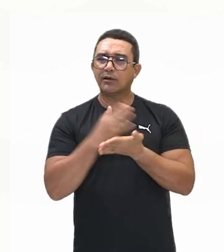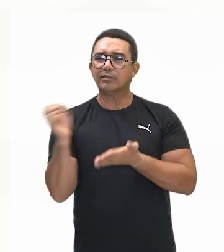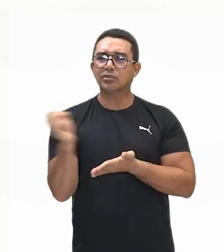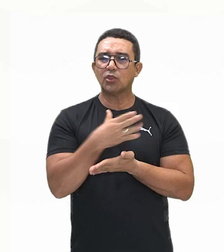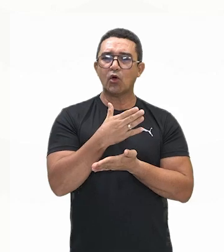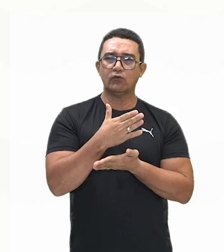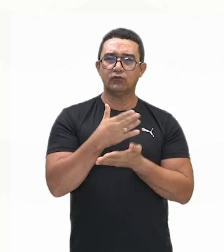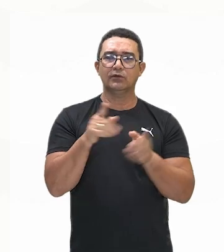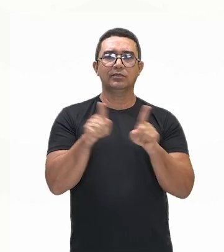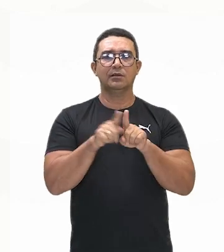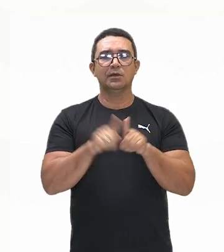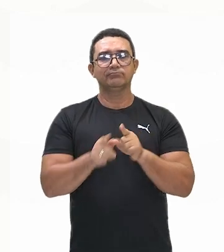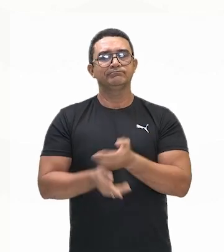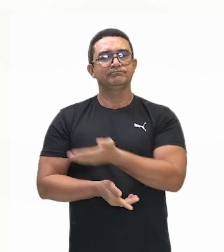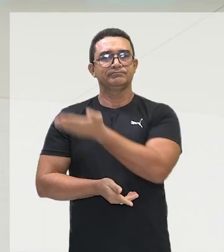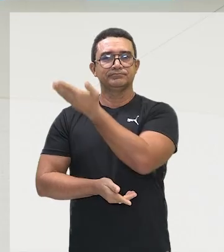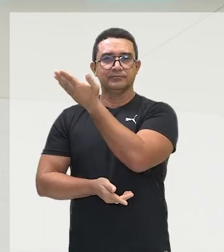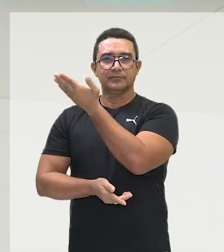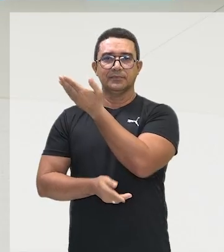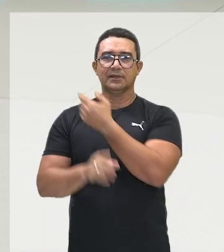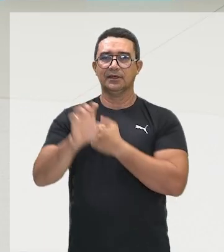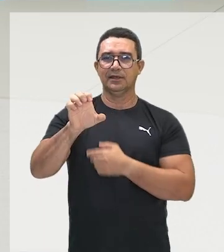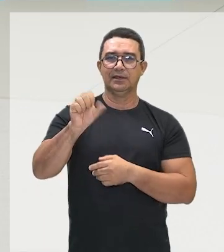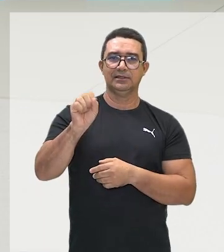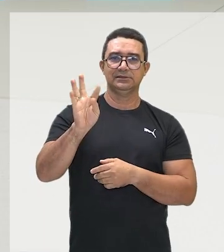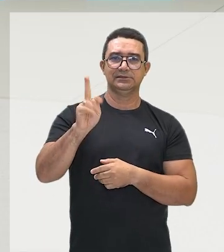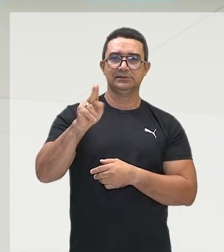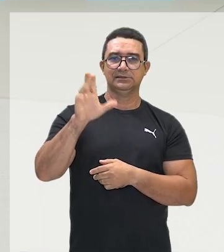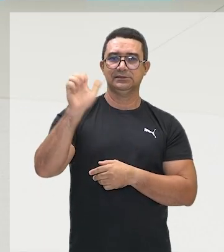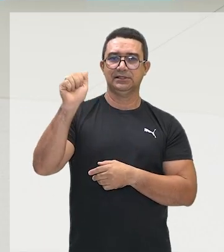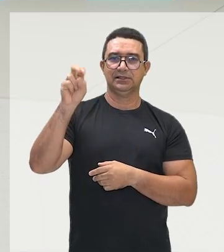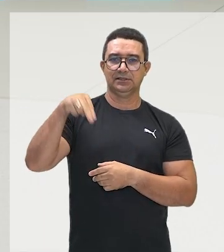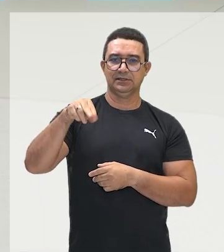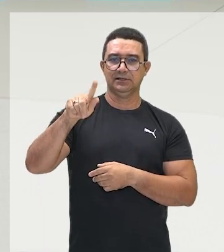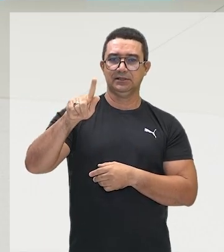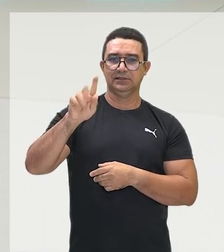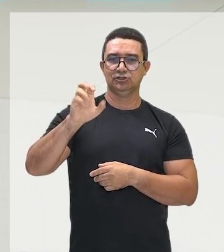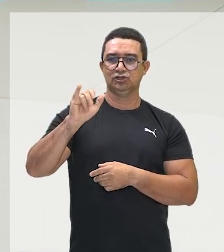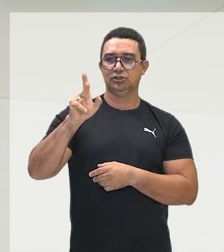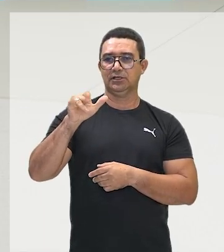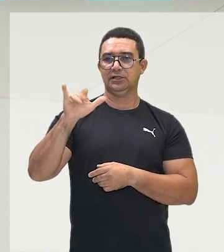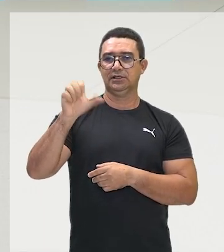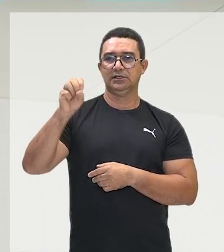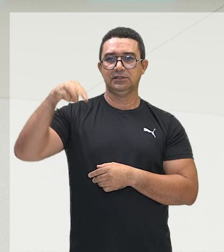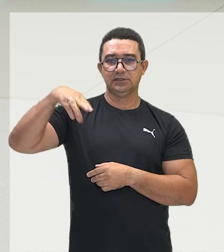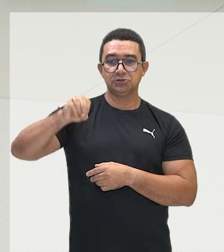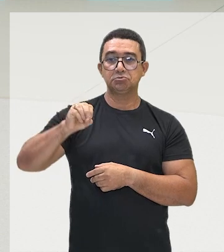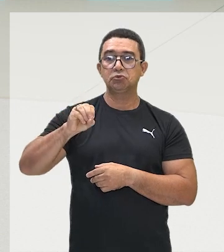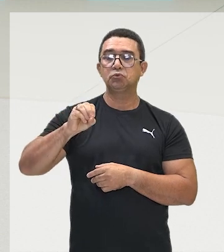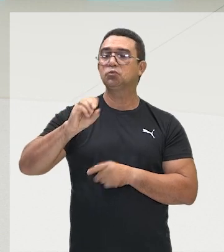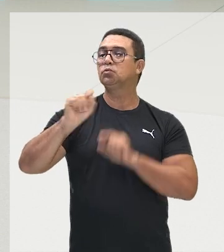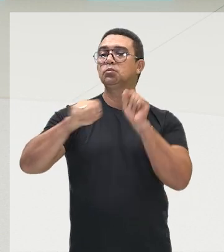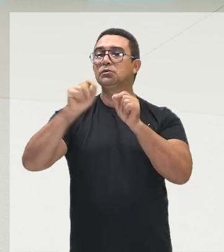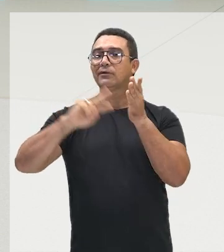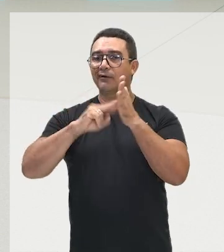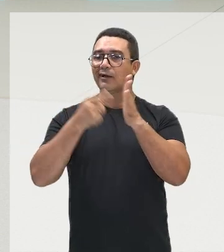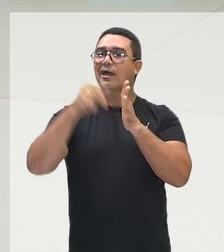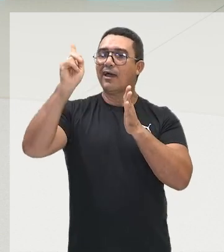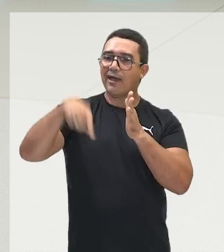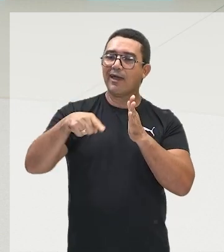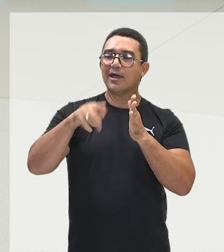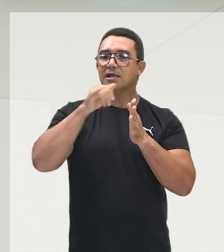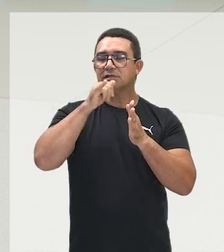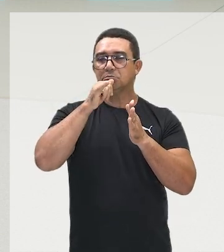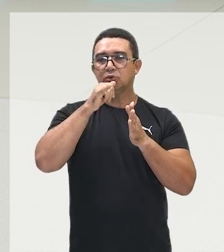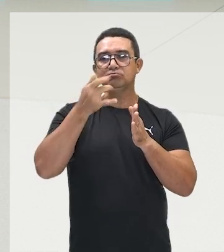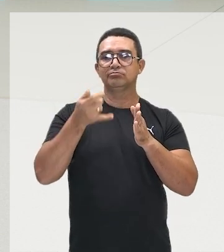do estrangeirismo. Vamos lá? Então, estrangeirismo, gente, em suma, são aquelas palavras que são absorvidas pela